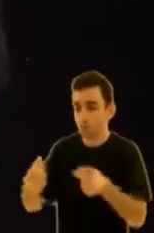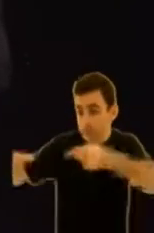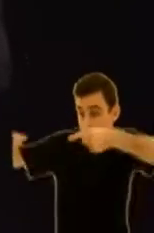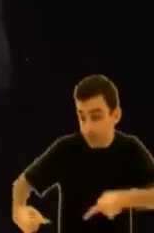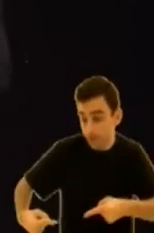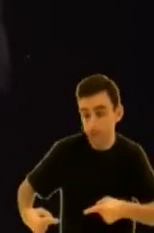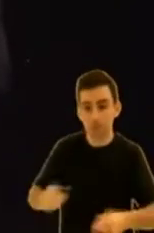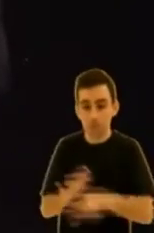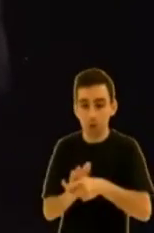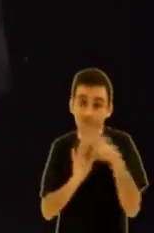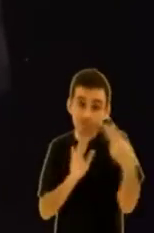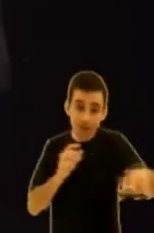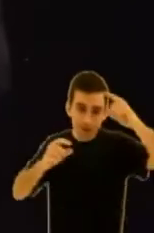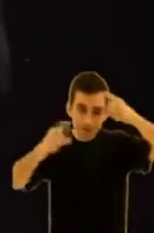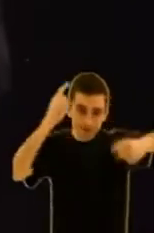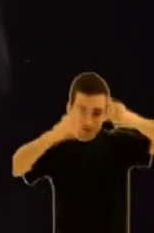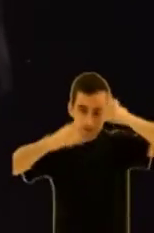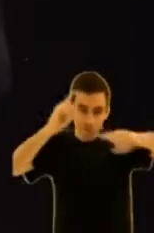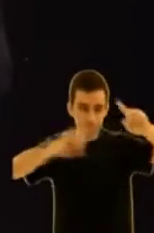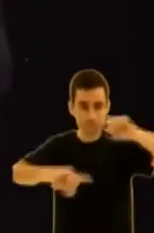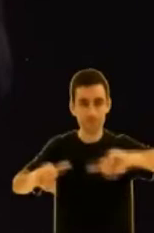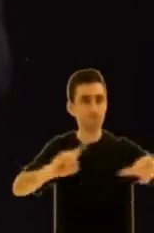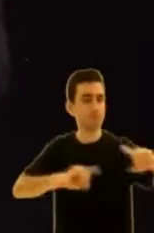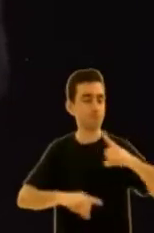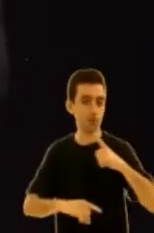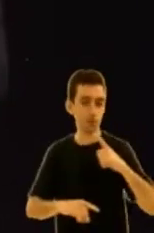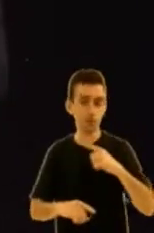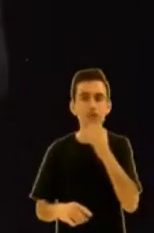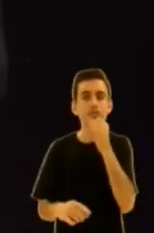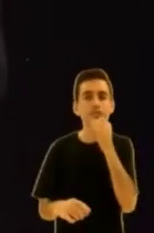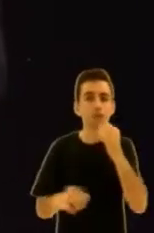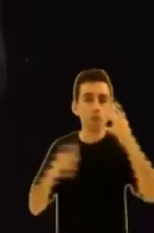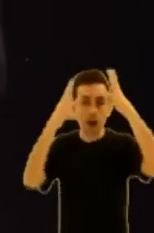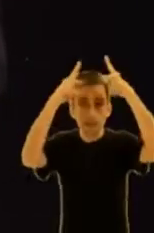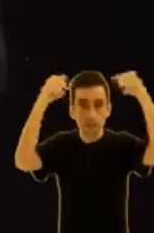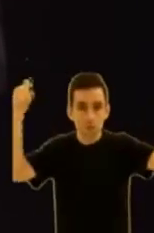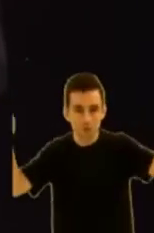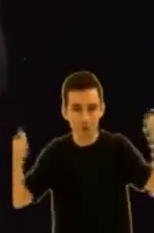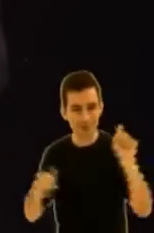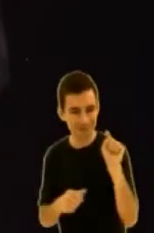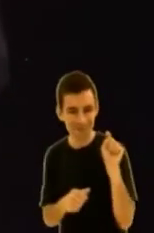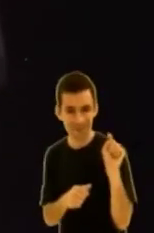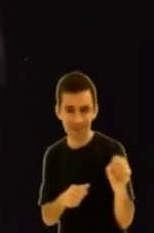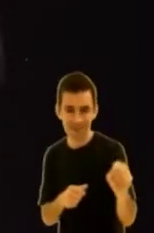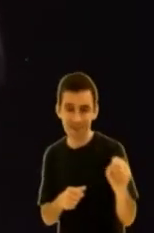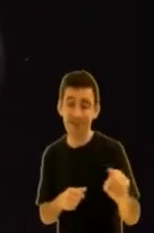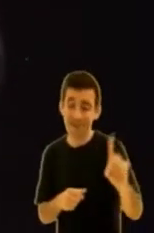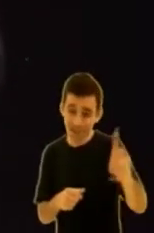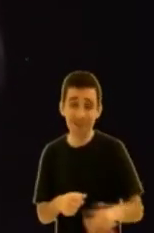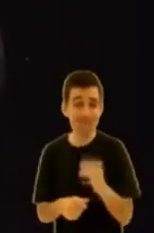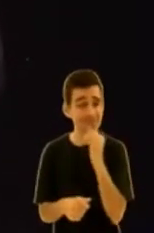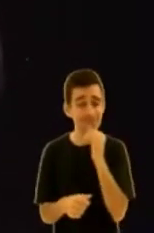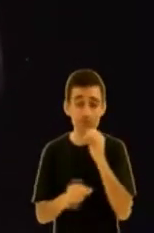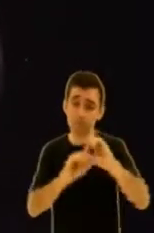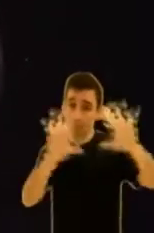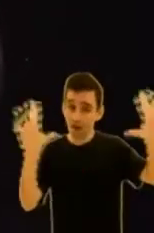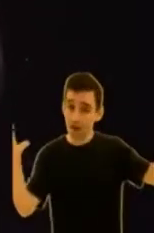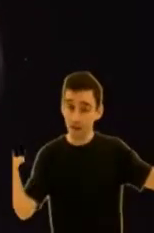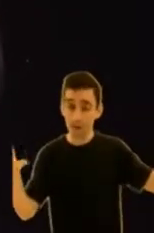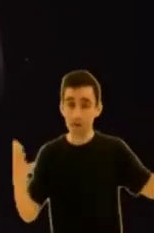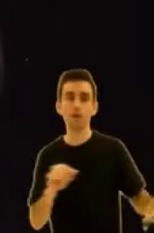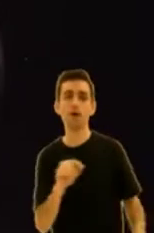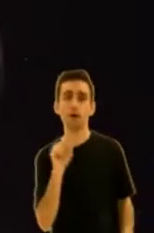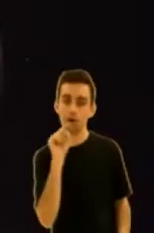próprios dos gestores. A Amazônia é um exemplo claro. Nós fizemos uma embarcação, os